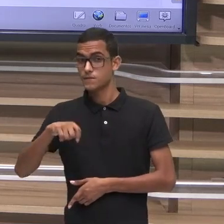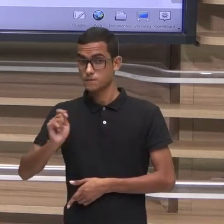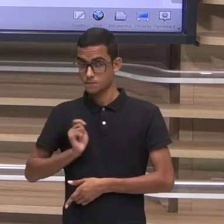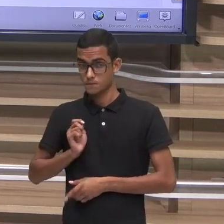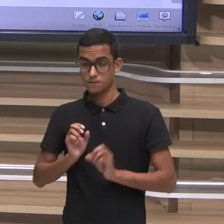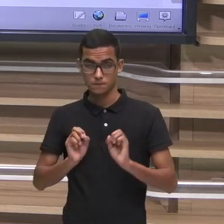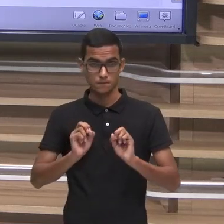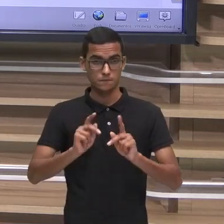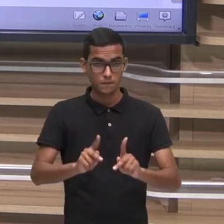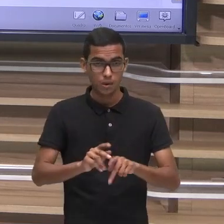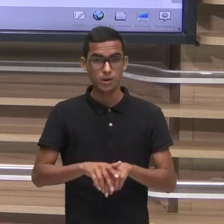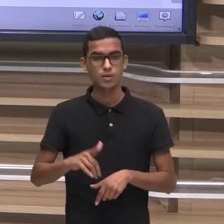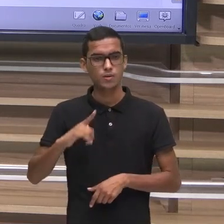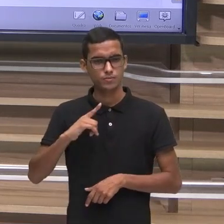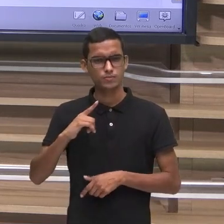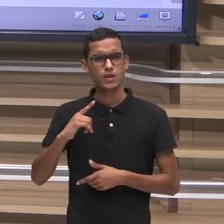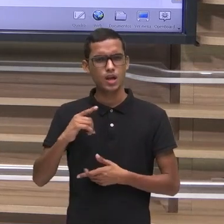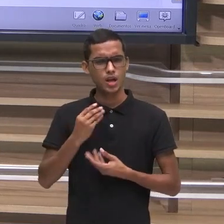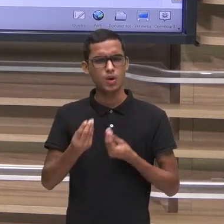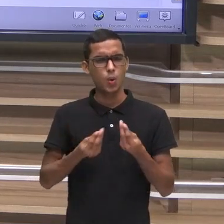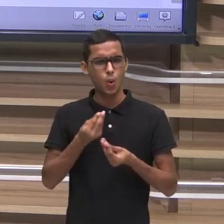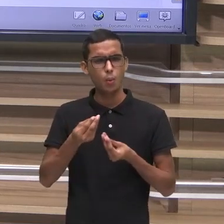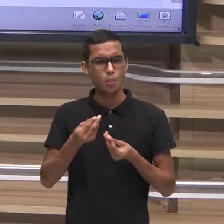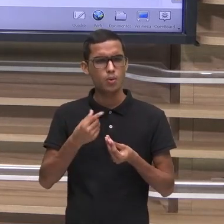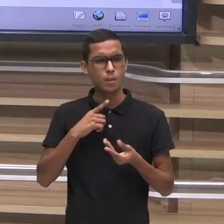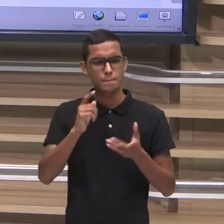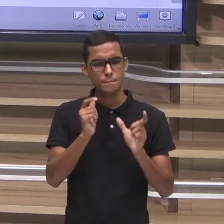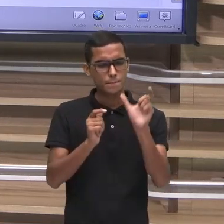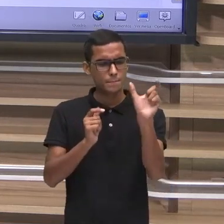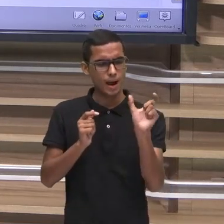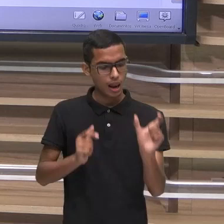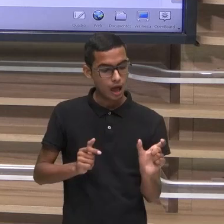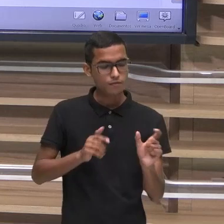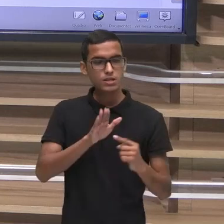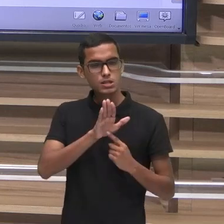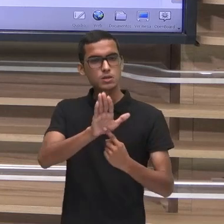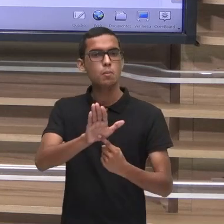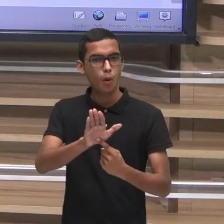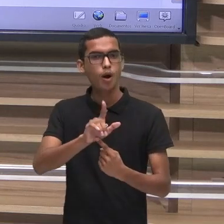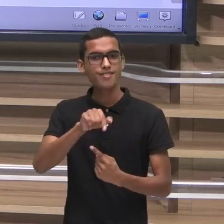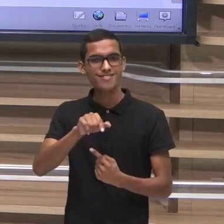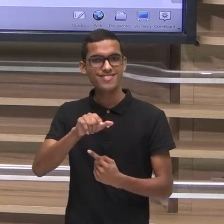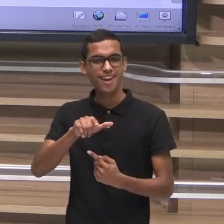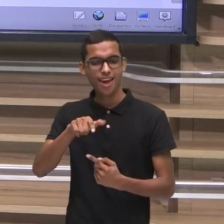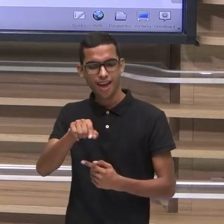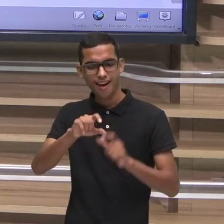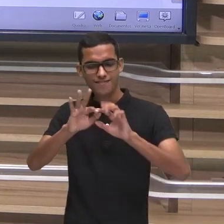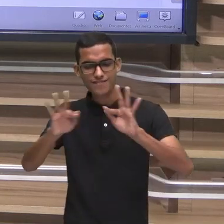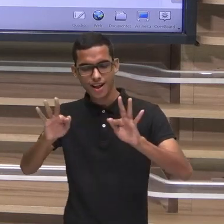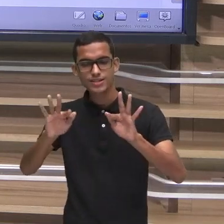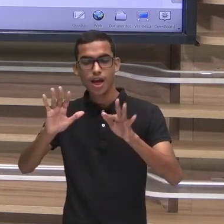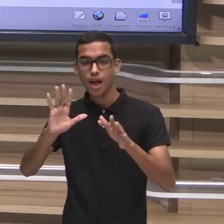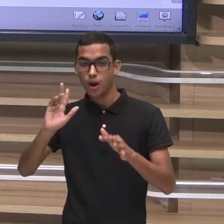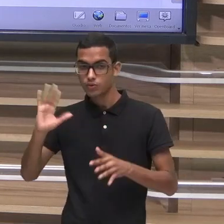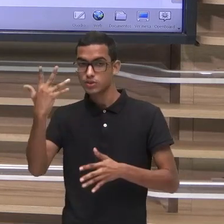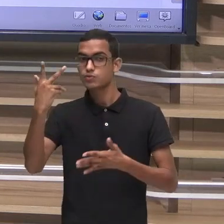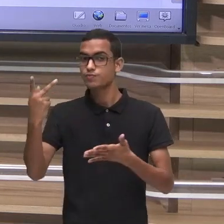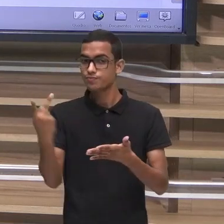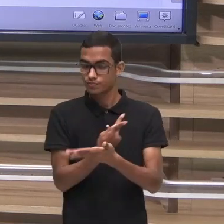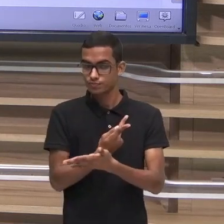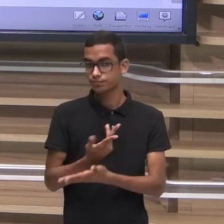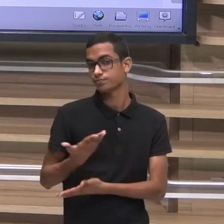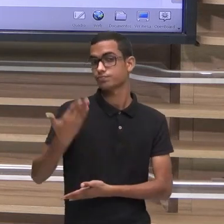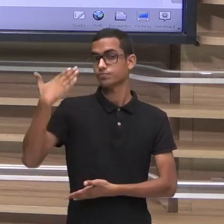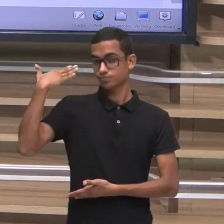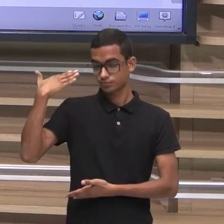muitos marcadores que já indicam que é uma ação no passado. E lembrando a vocês